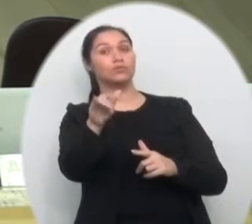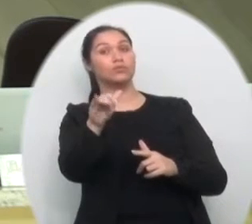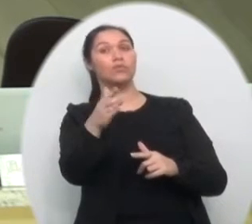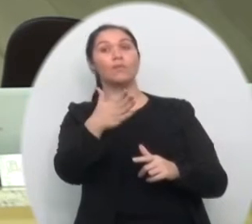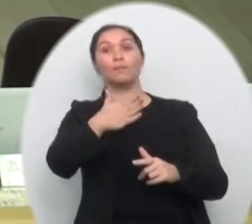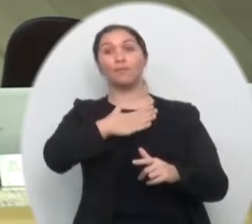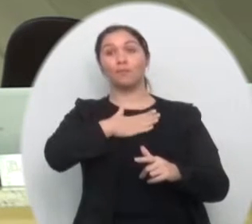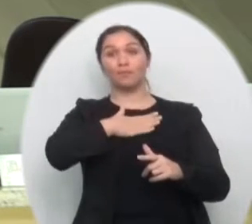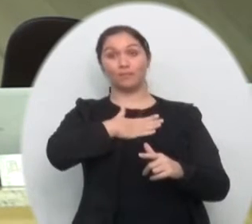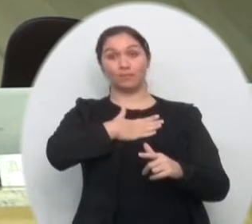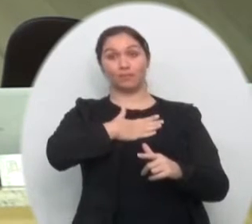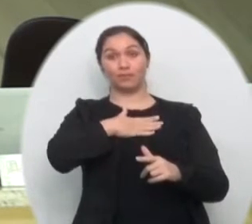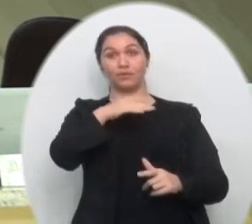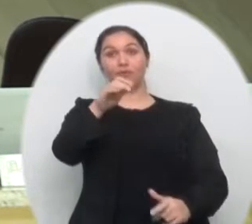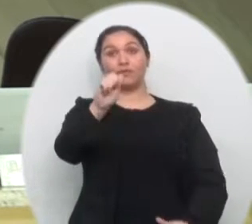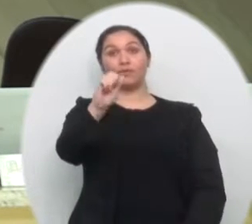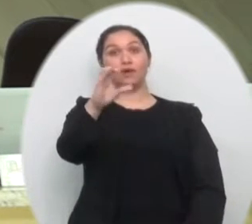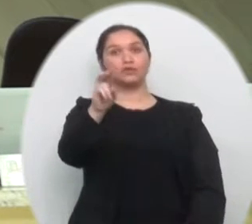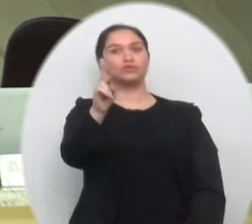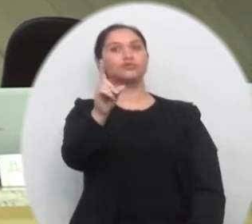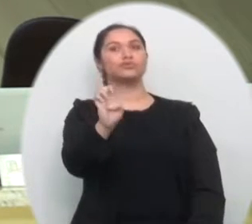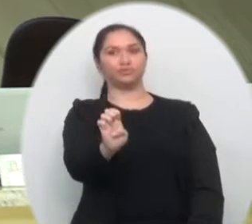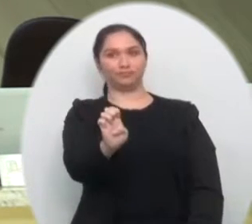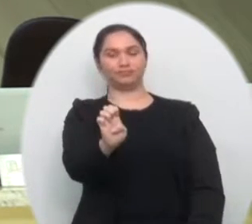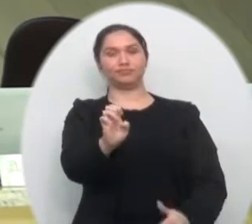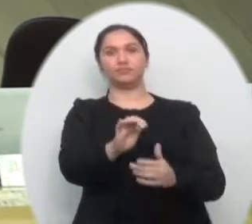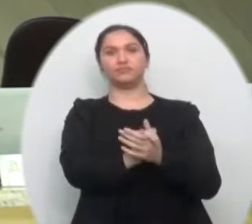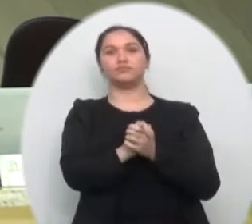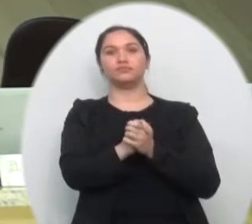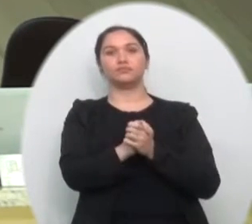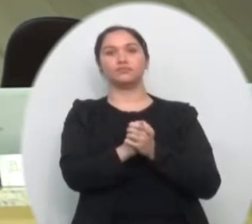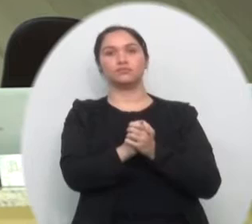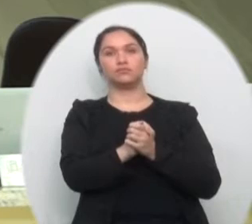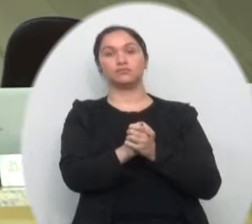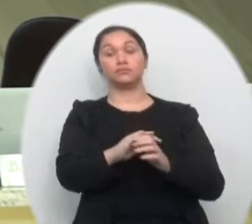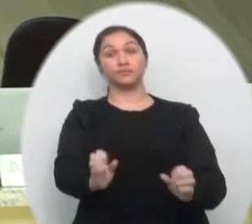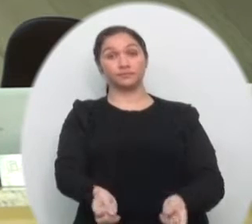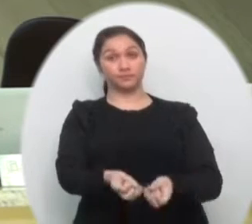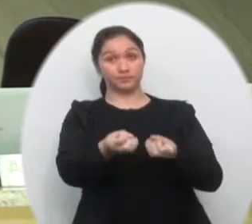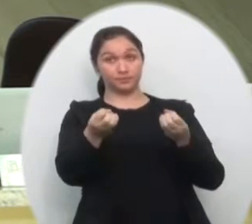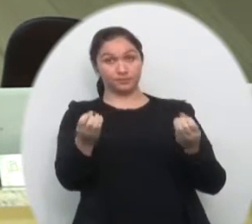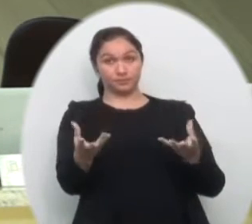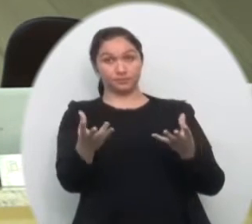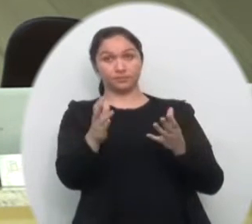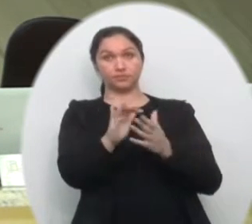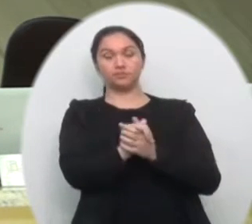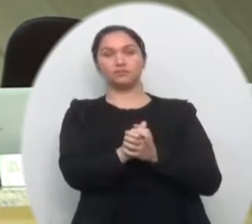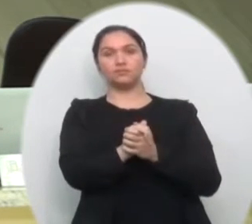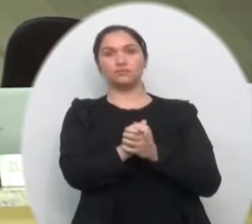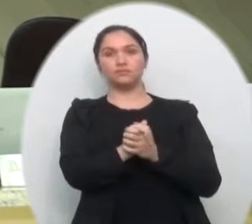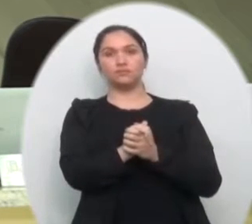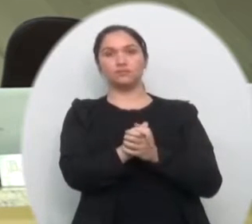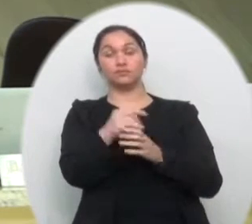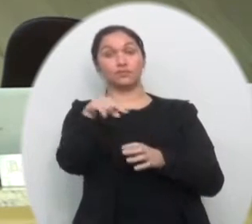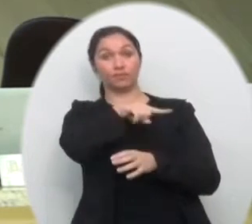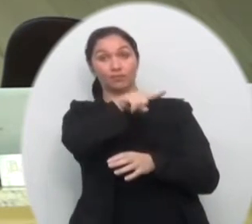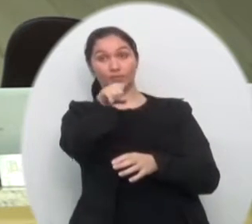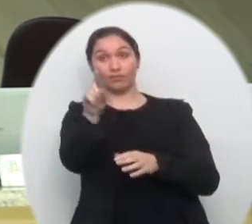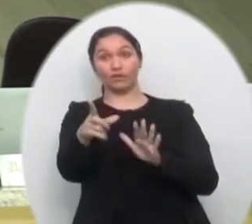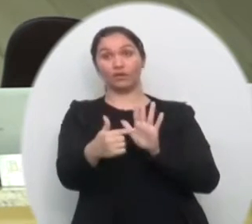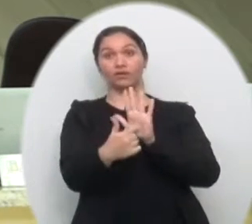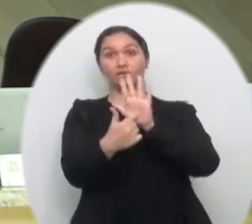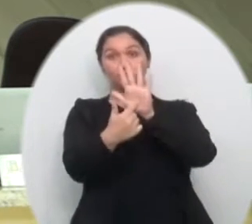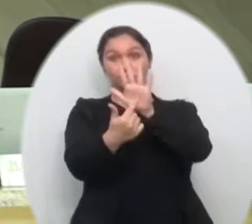Esse aqui é o valo, ó. A cerca é dividida, a extrema é dividida aqui, ó, um arame. Esse aqui é o valo paralelo, como vocês podem ver, a água está